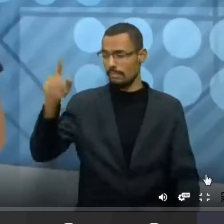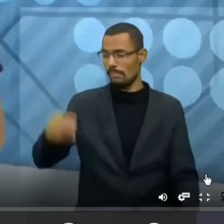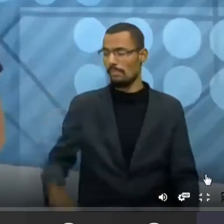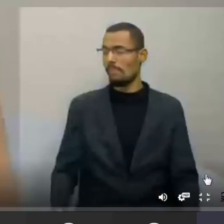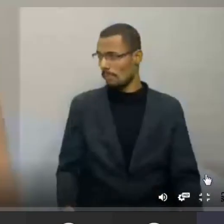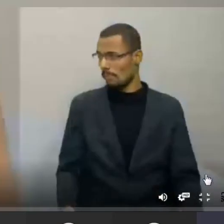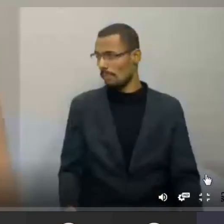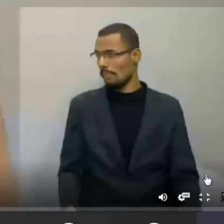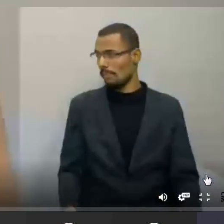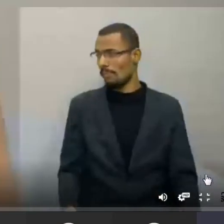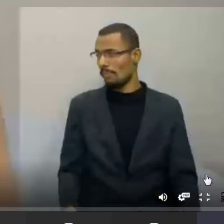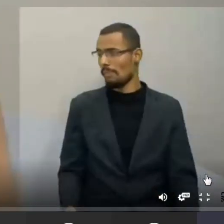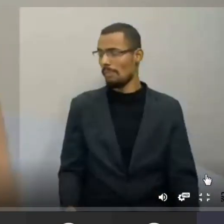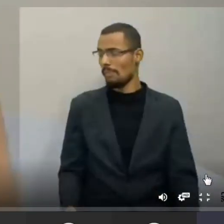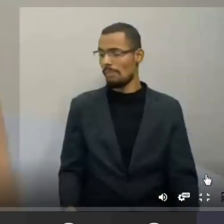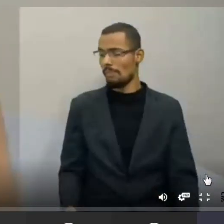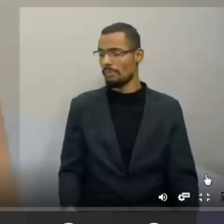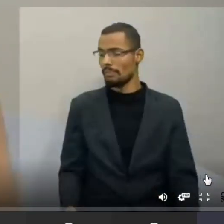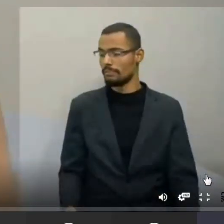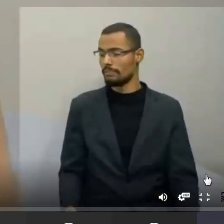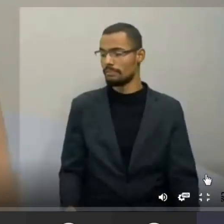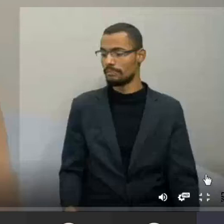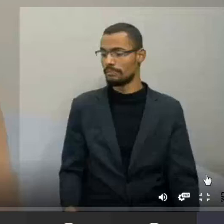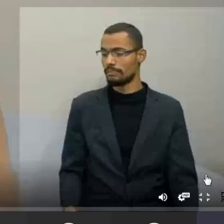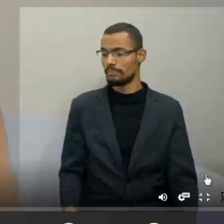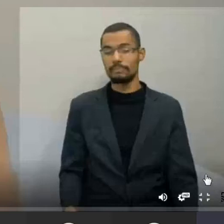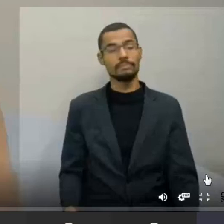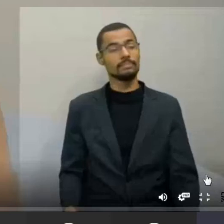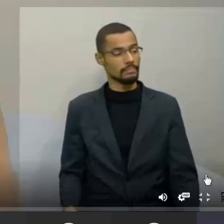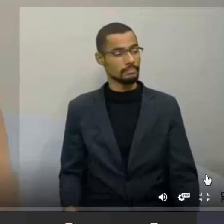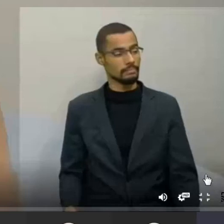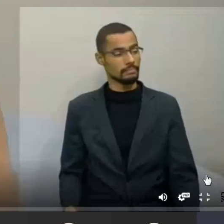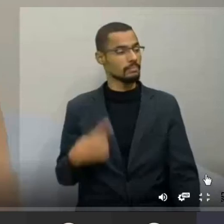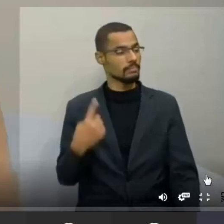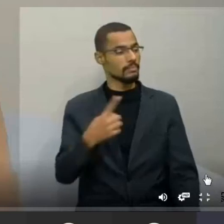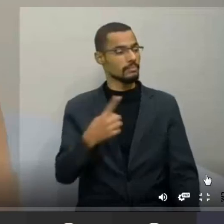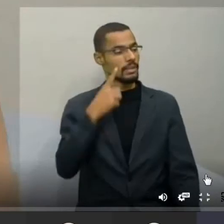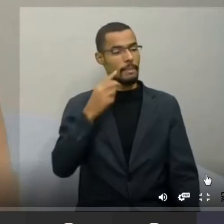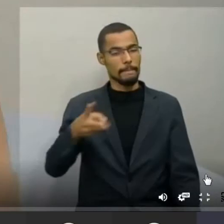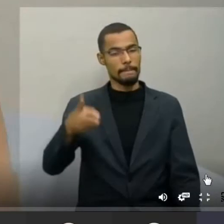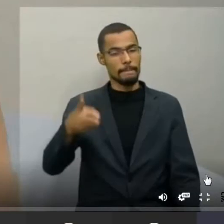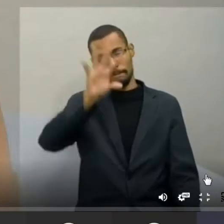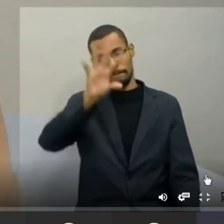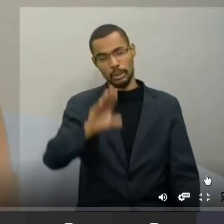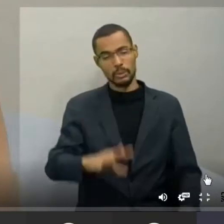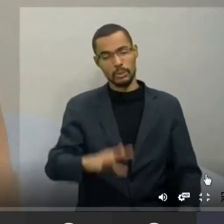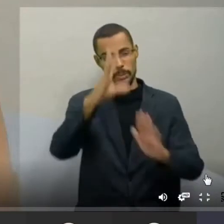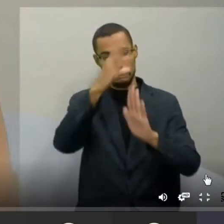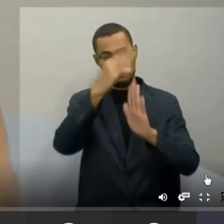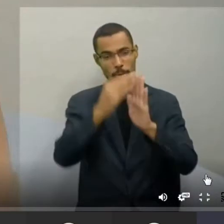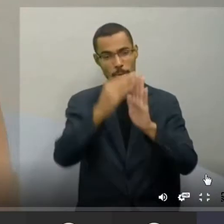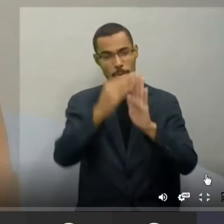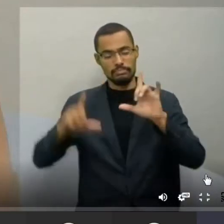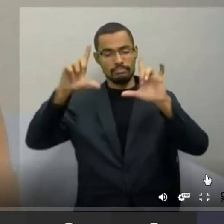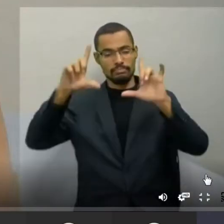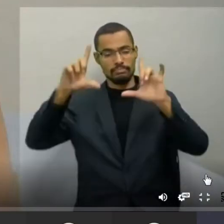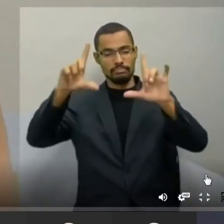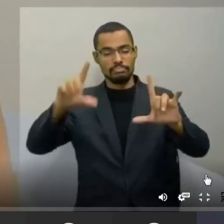comigo, então, a nossa análise anatômica. Então, nós temos aqui o nosso modelo das nossas peças